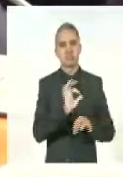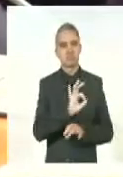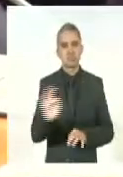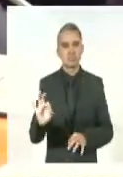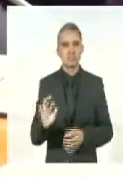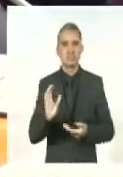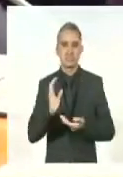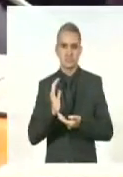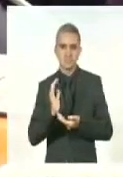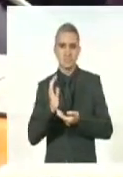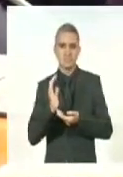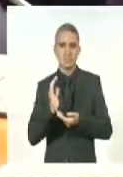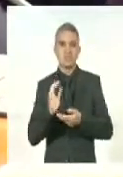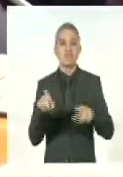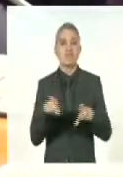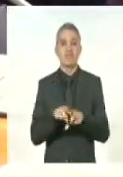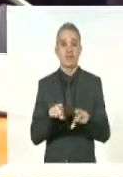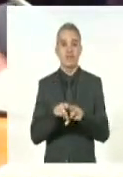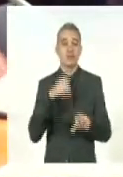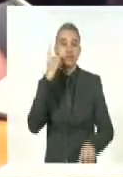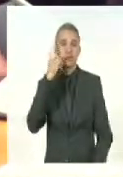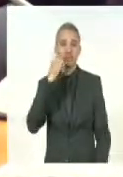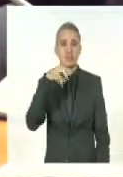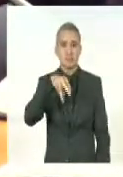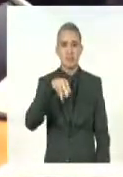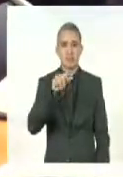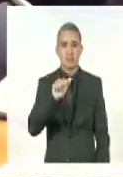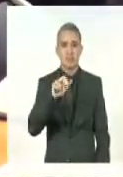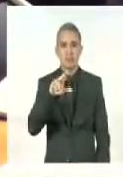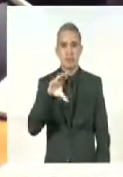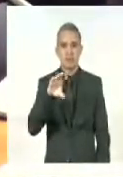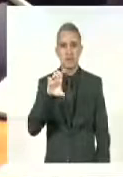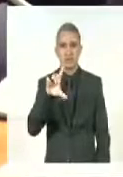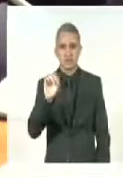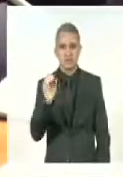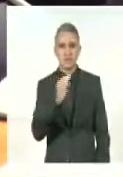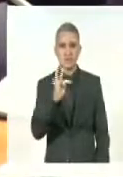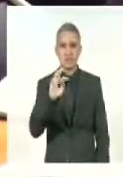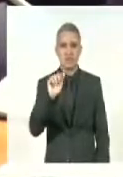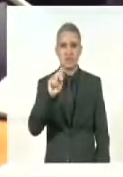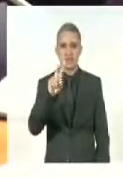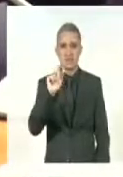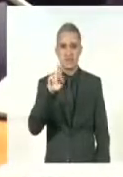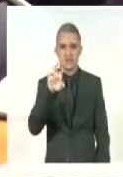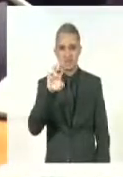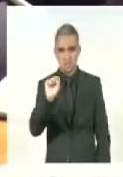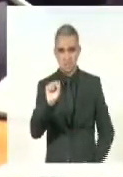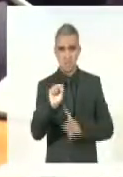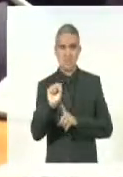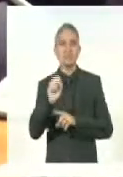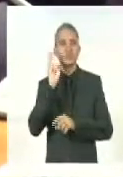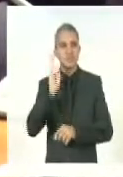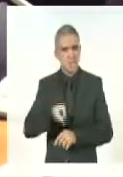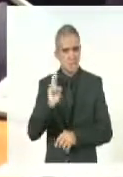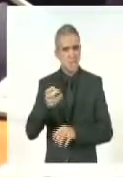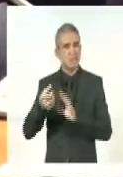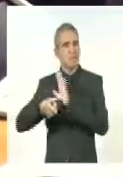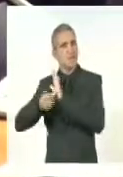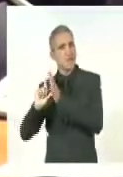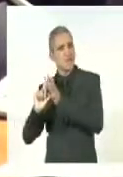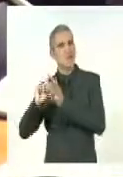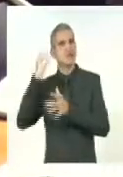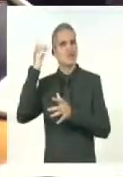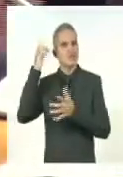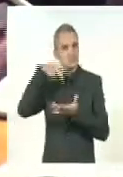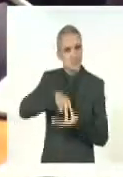falando dia e noite dos contratos de advocacia, tanto da CAEMA quanto do DETRAN. Todos os dias, faz de